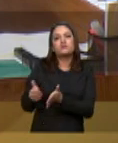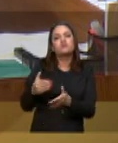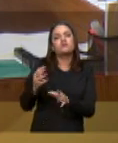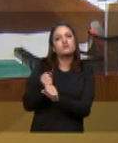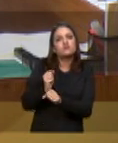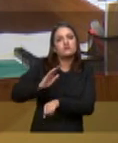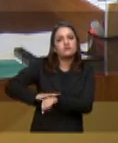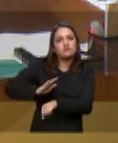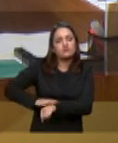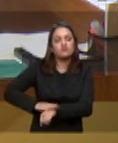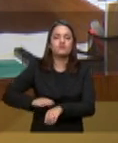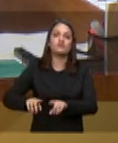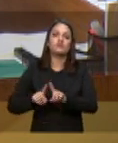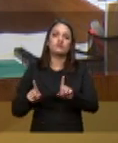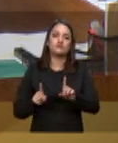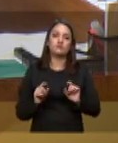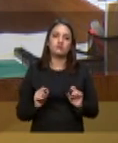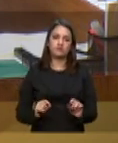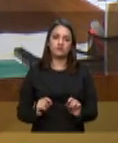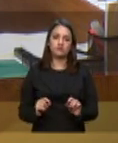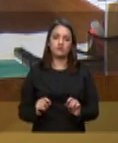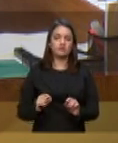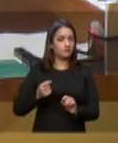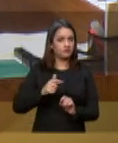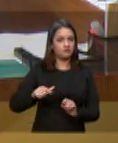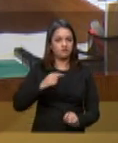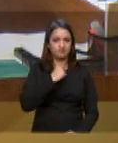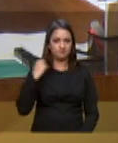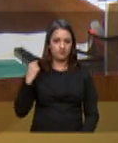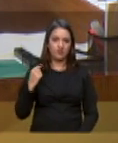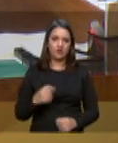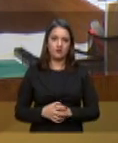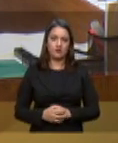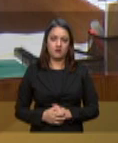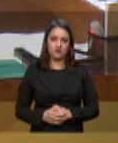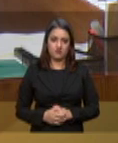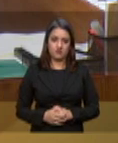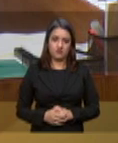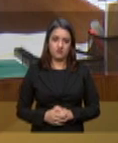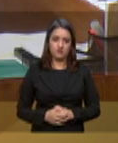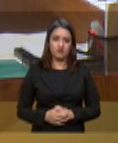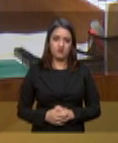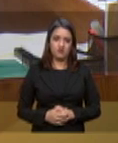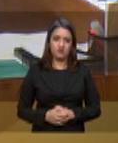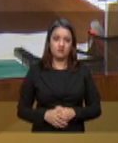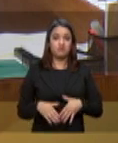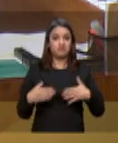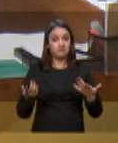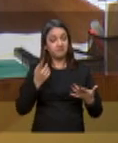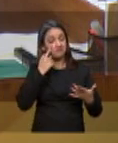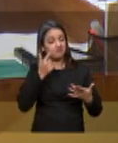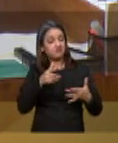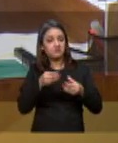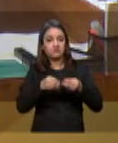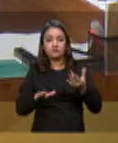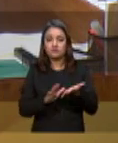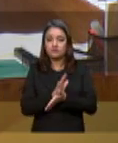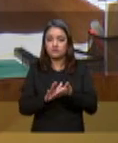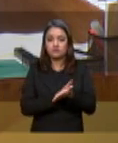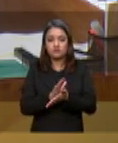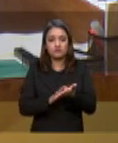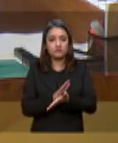não ocorrência da alegada prescrição. Não se observa, assim, nenhum prejuízo para a persecução do